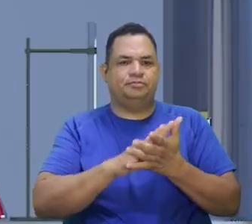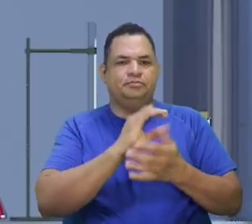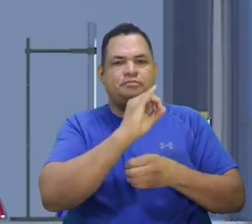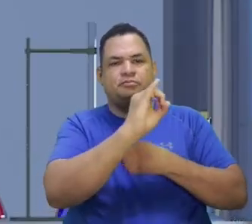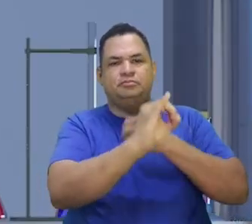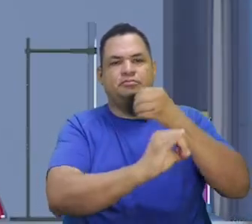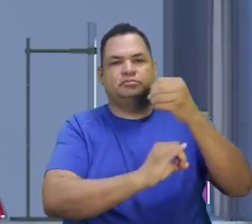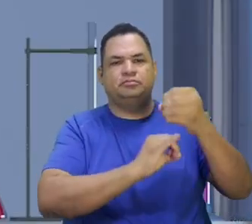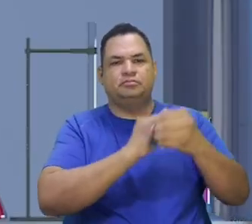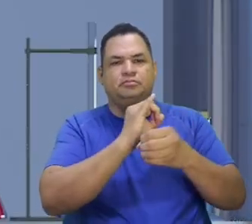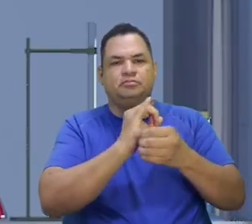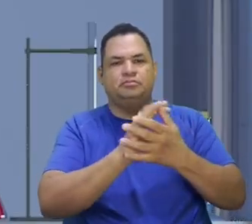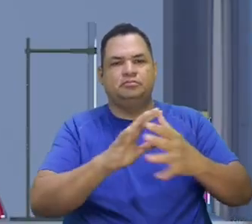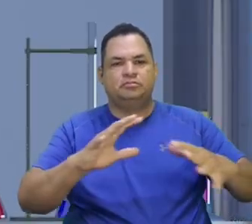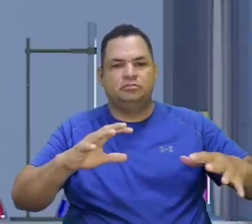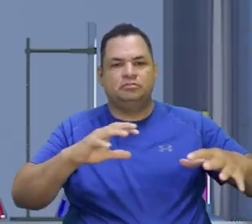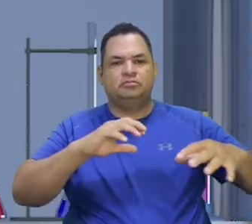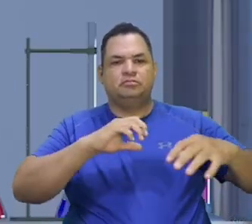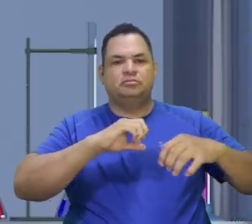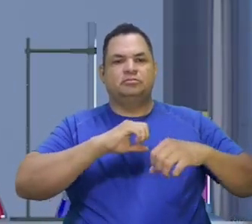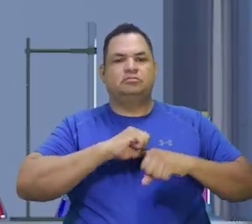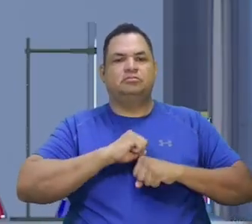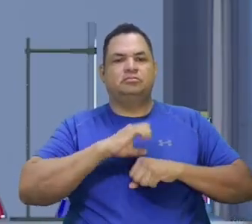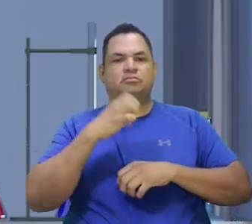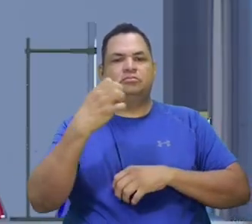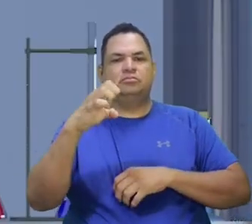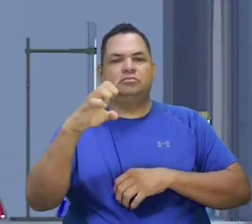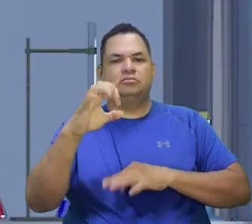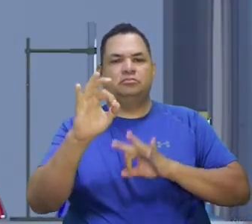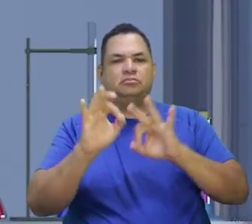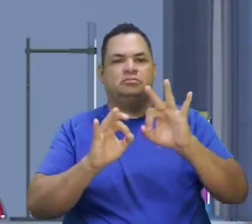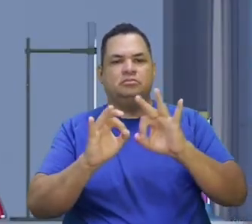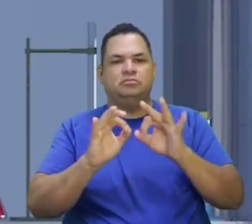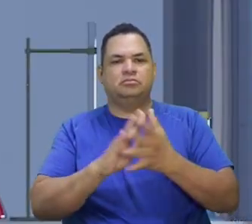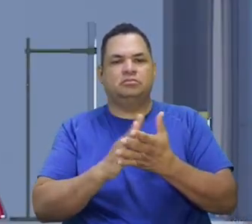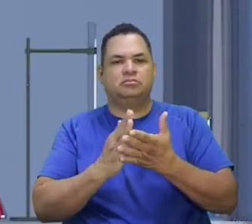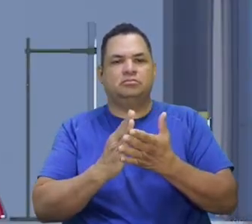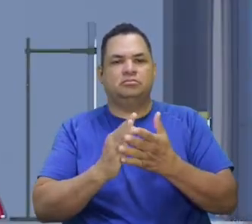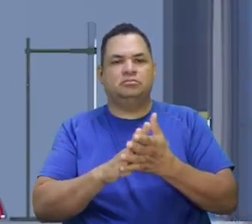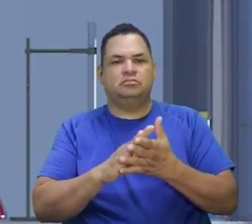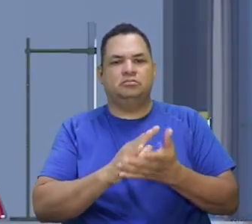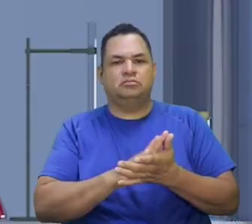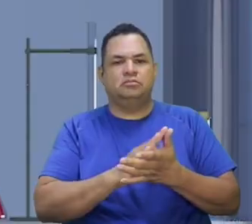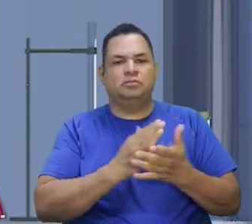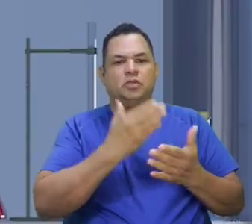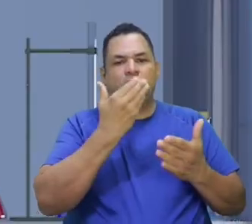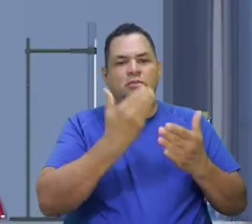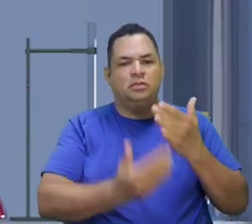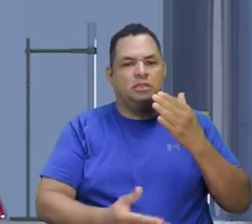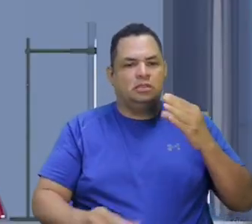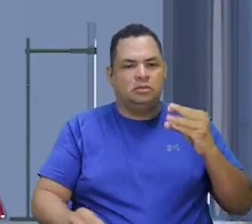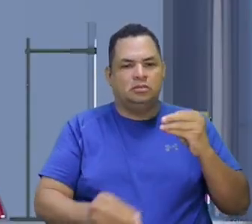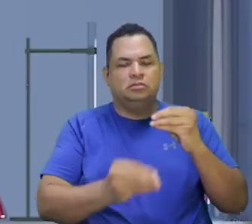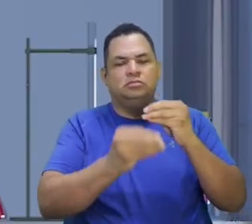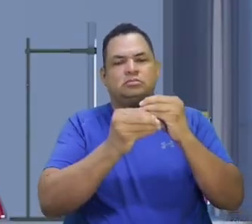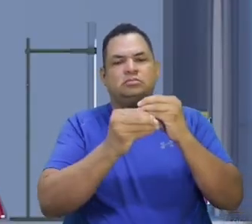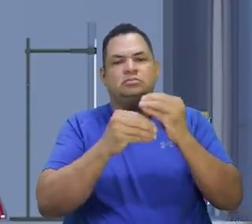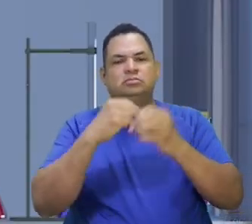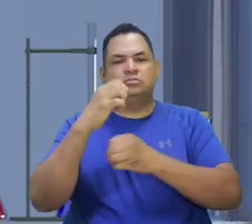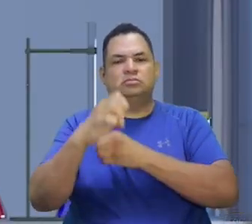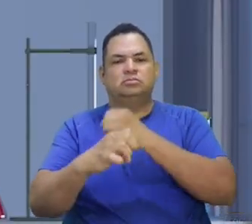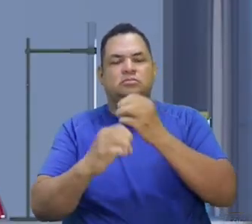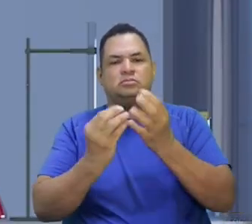que acabam adquirindo carga elétrica mediante ao ganho ou a perda de